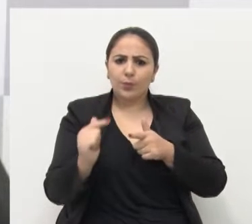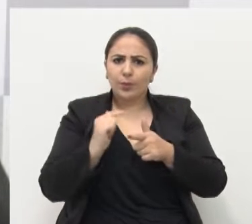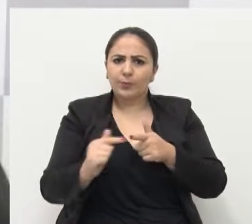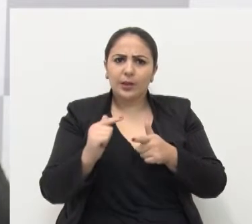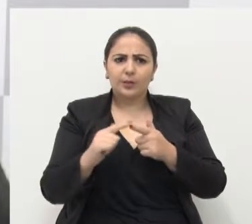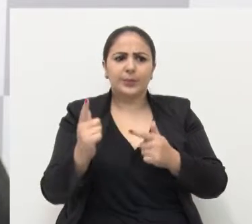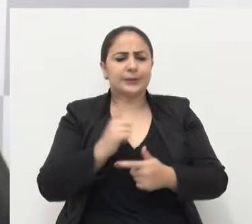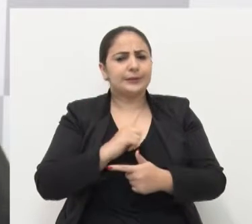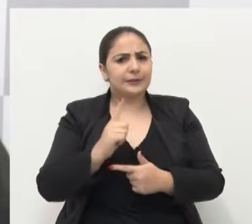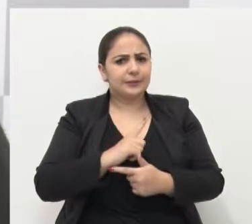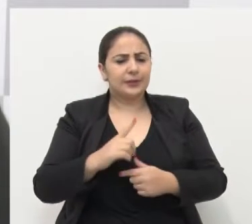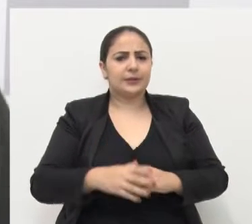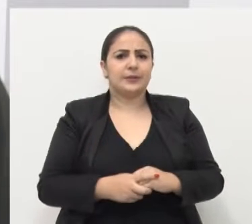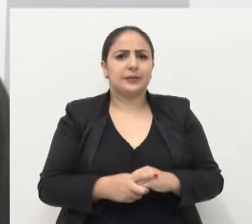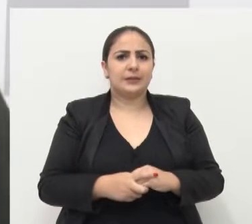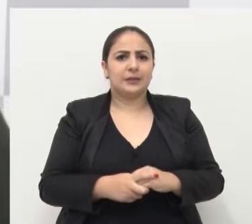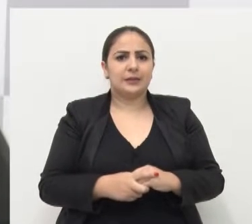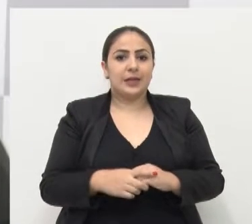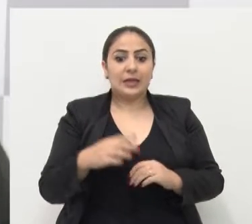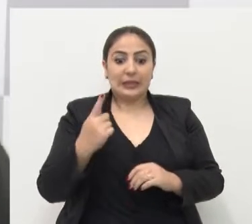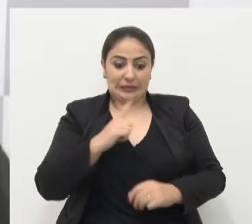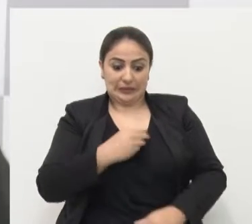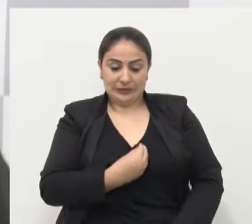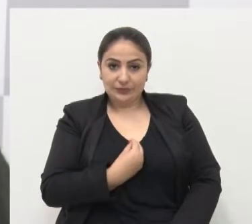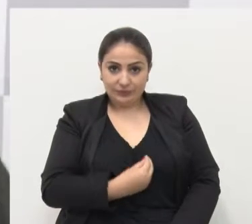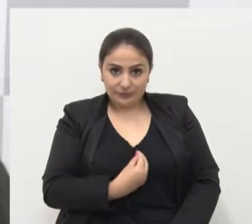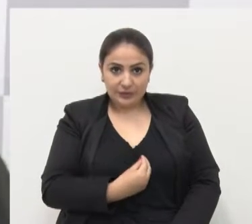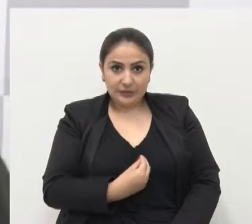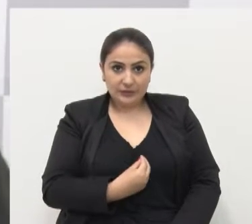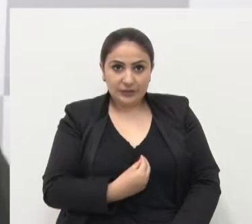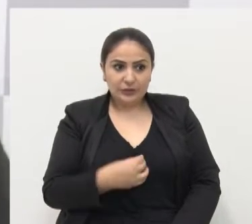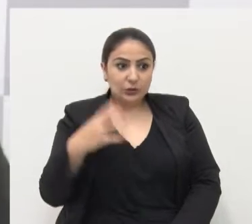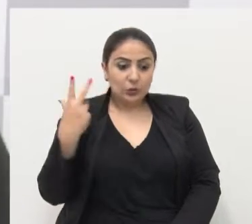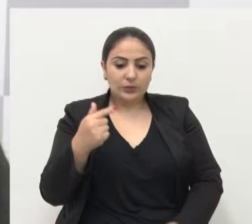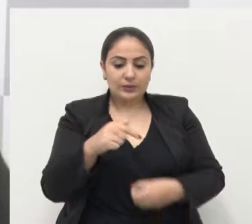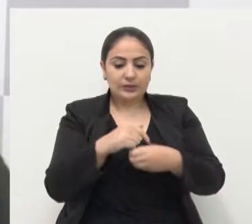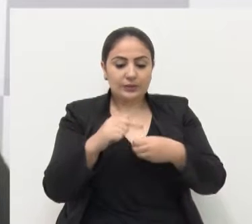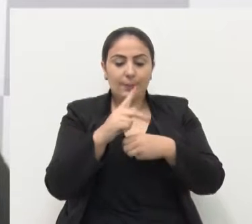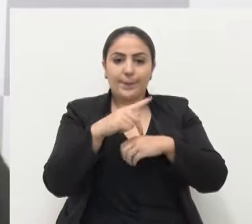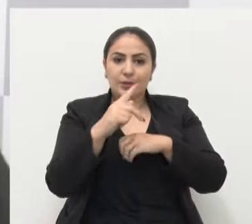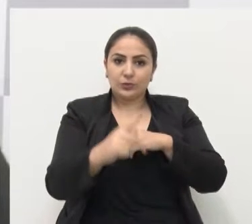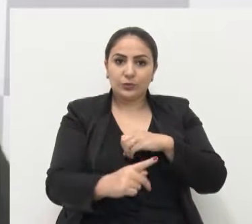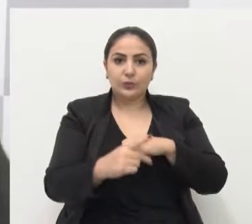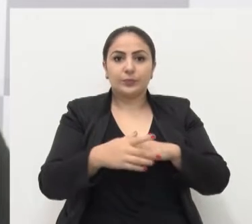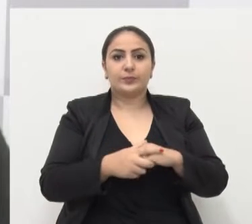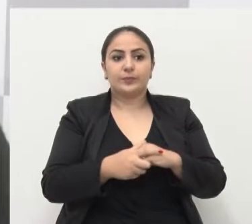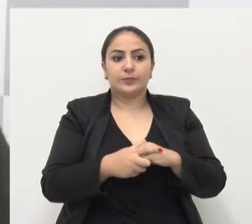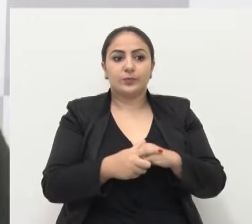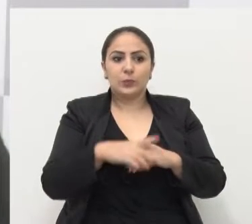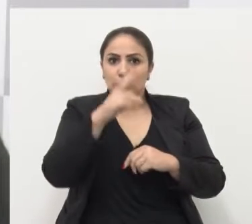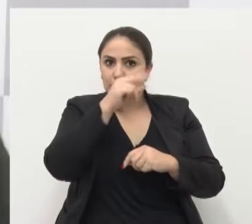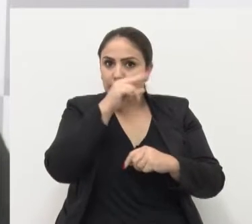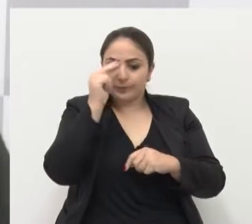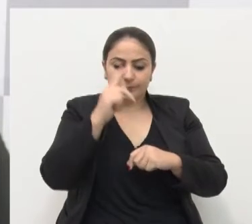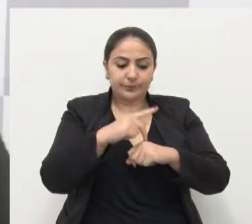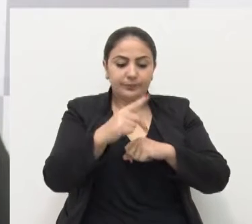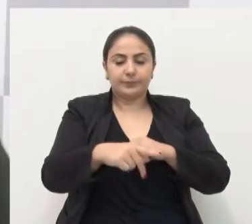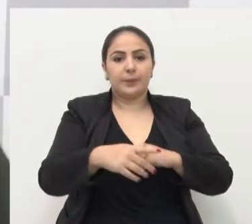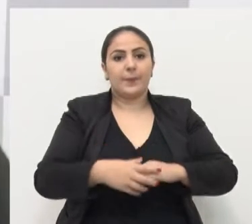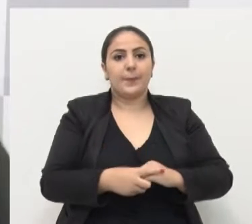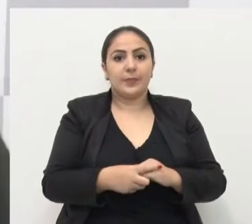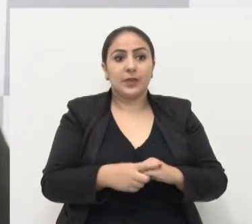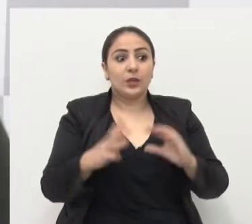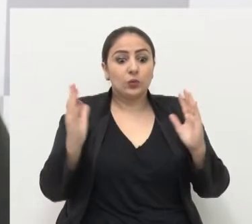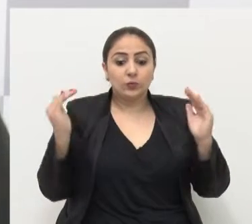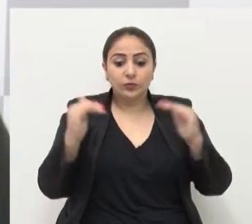que cai flores existente que é que recaem sobre a cidade de passo fundo né sou o município repassou